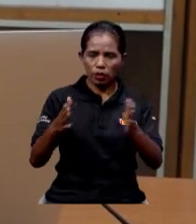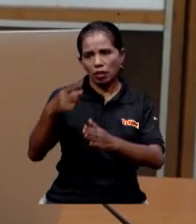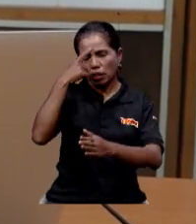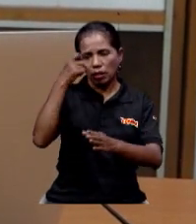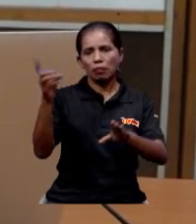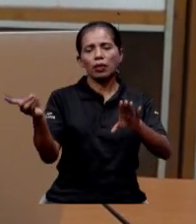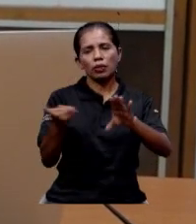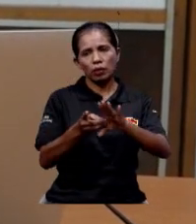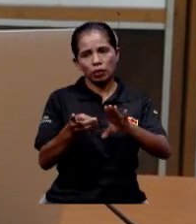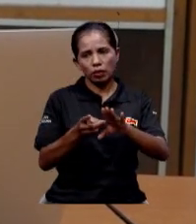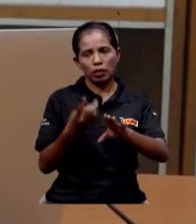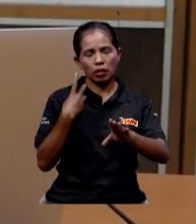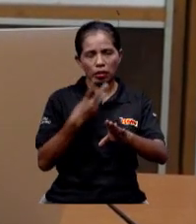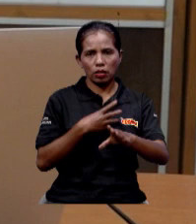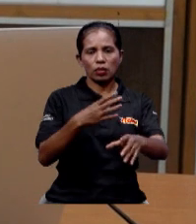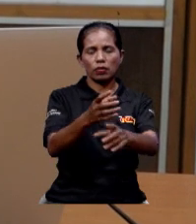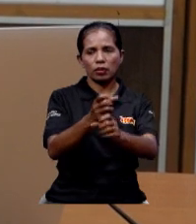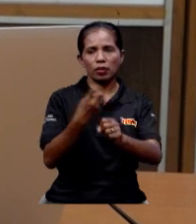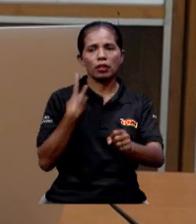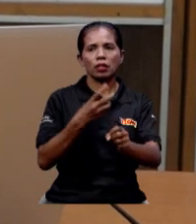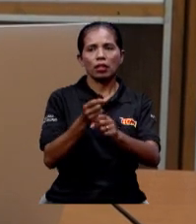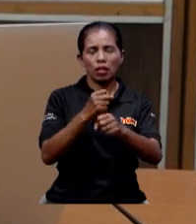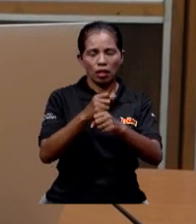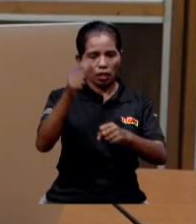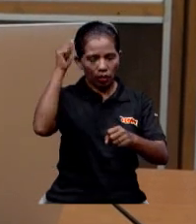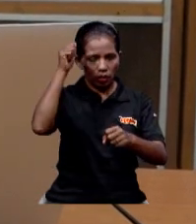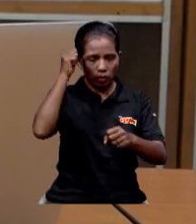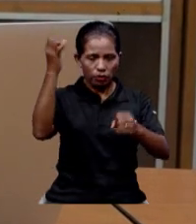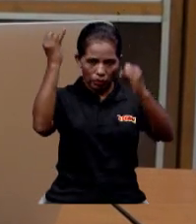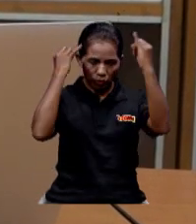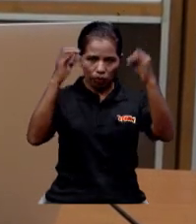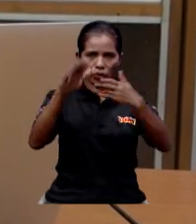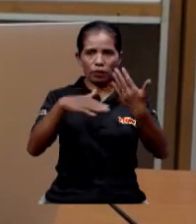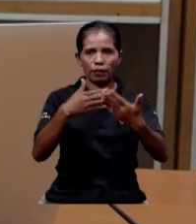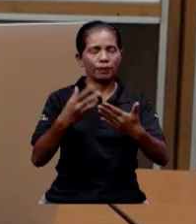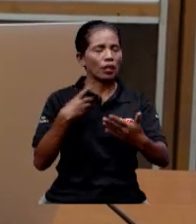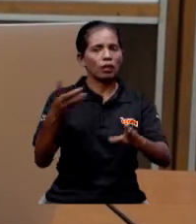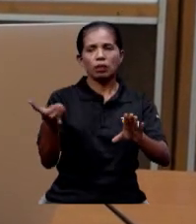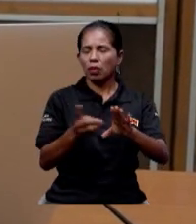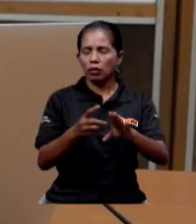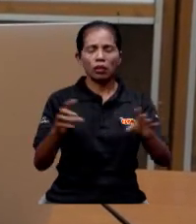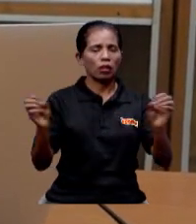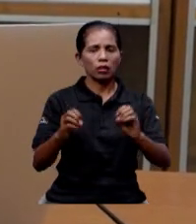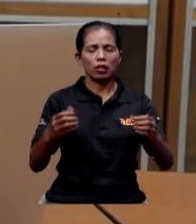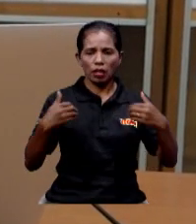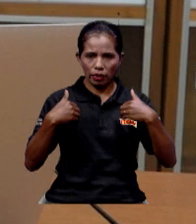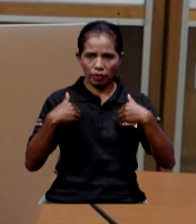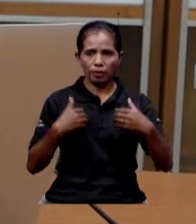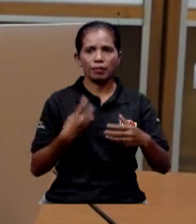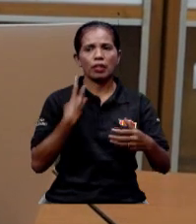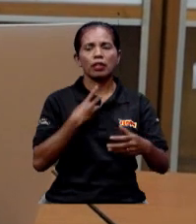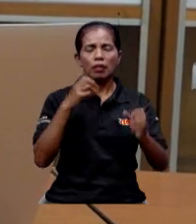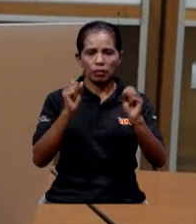está envia ela né está hala ela análise de informações se não documento né lá o se está está precisa